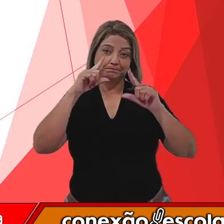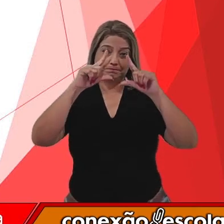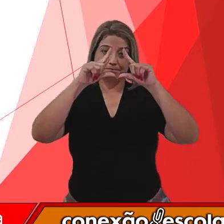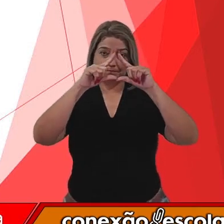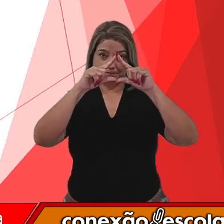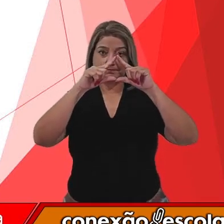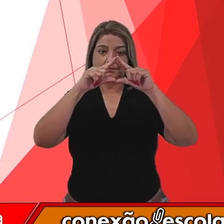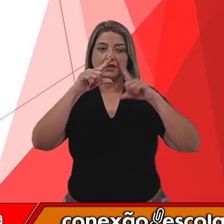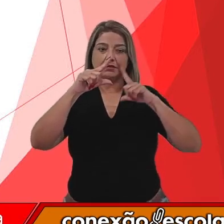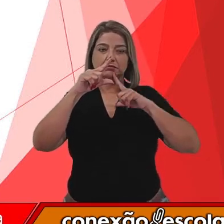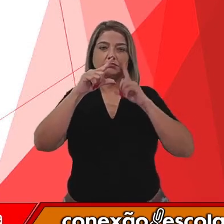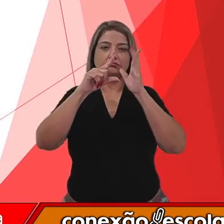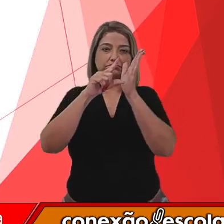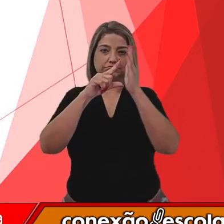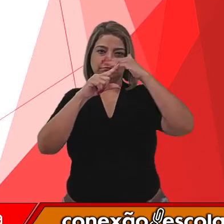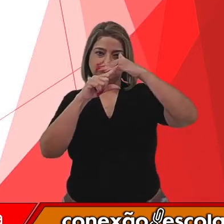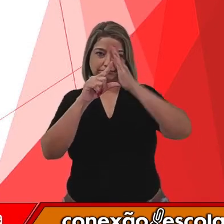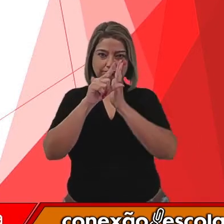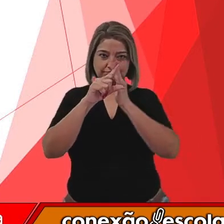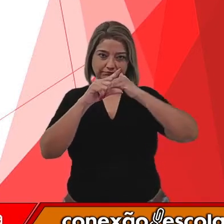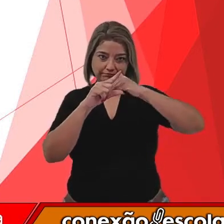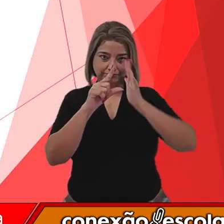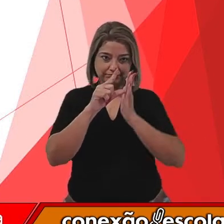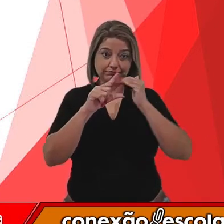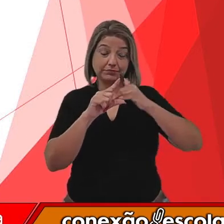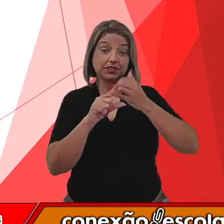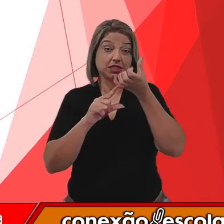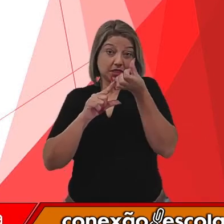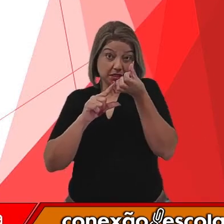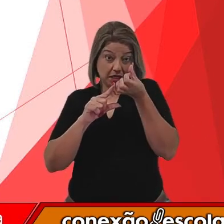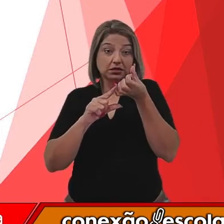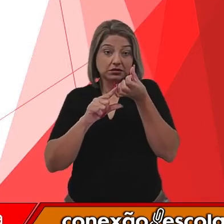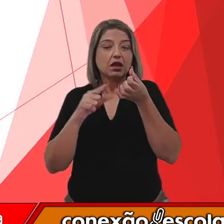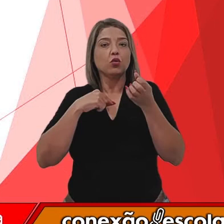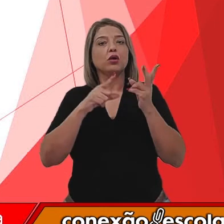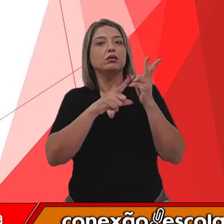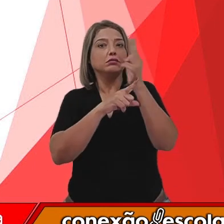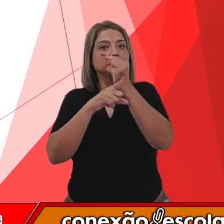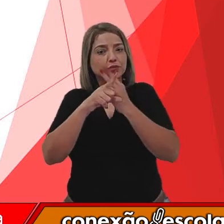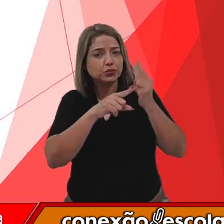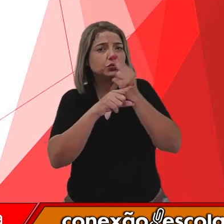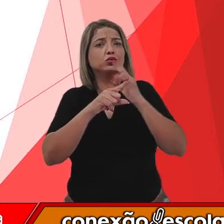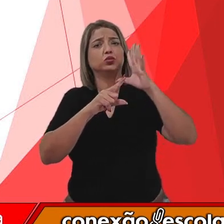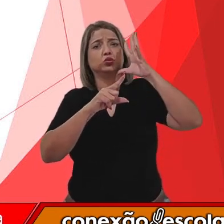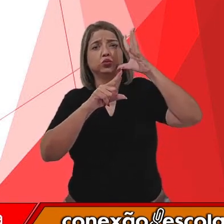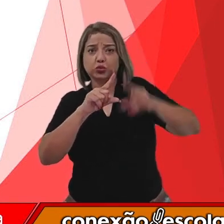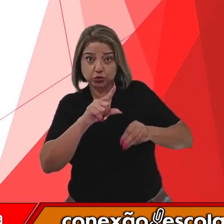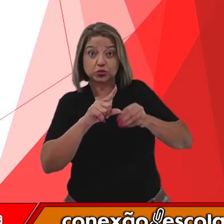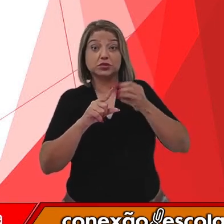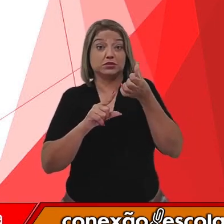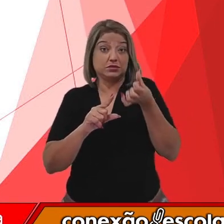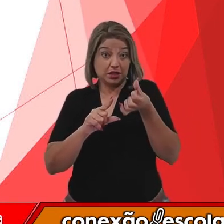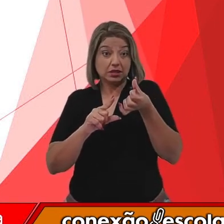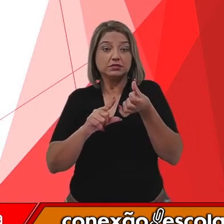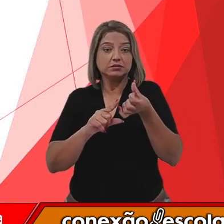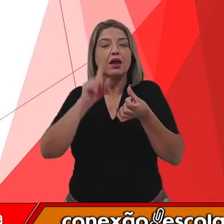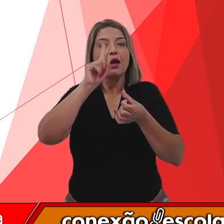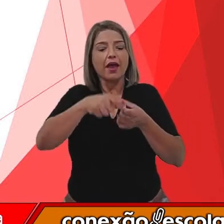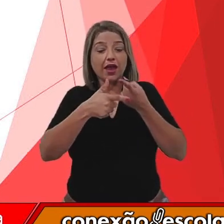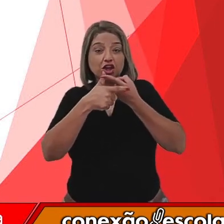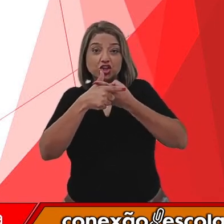em algumas partes. Eu dividi em 6 partes e pintei as 6 partes. Como fração é